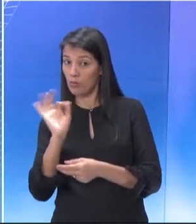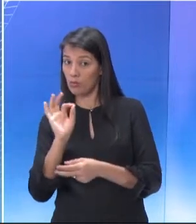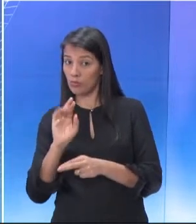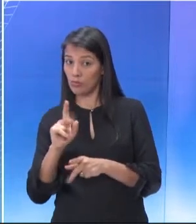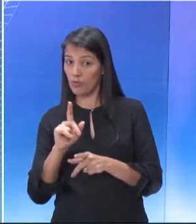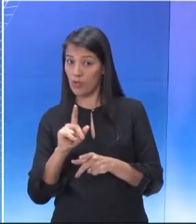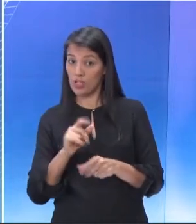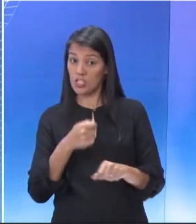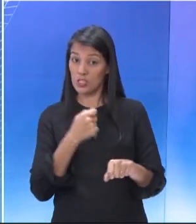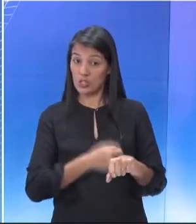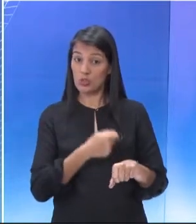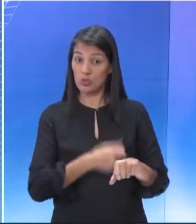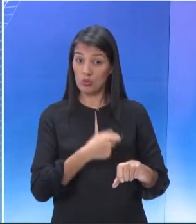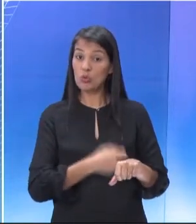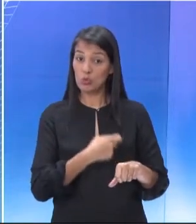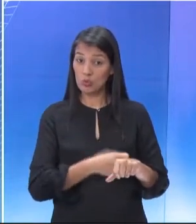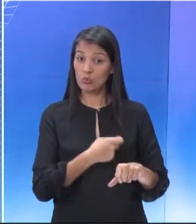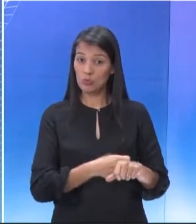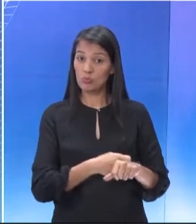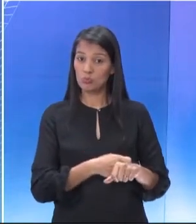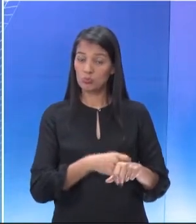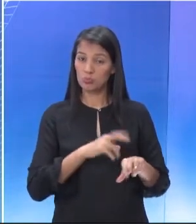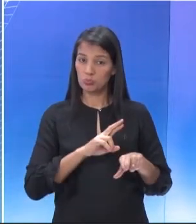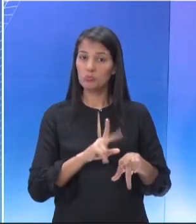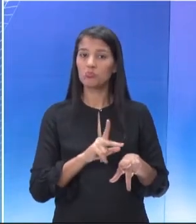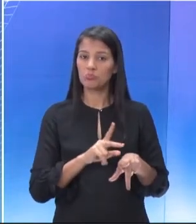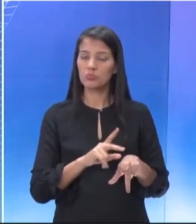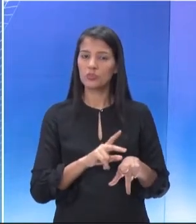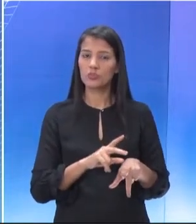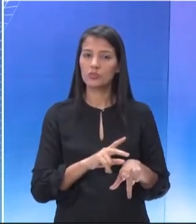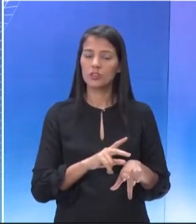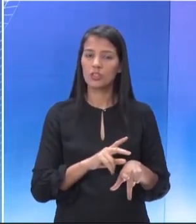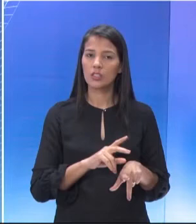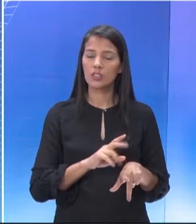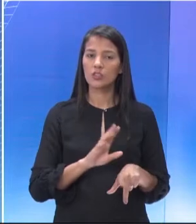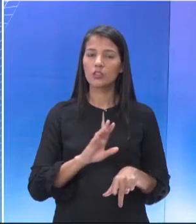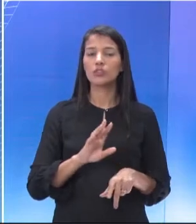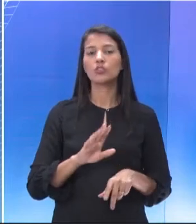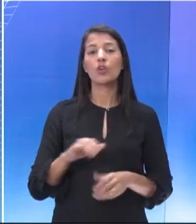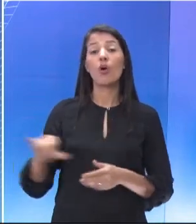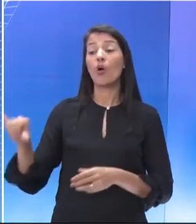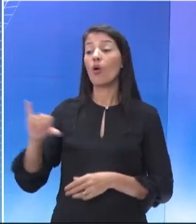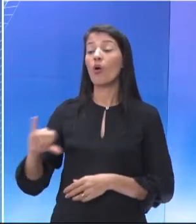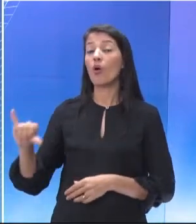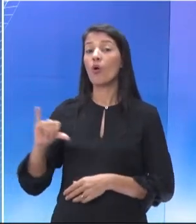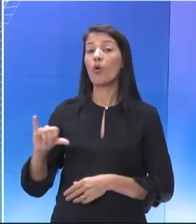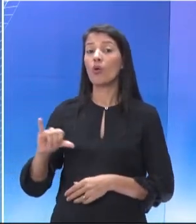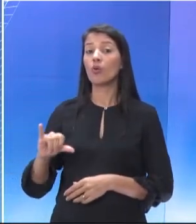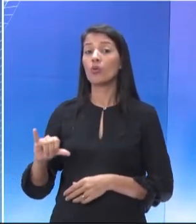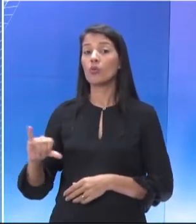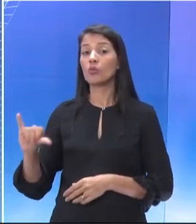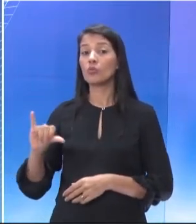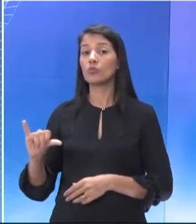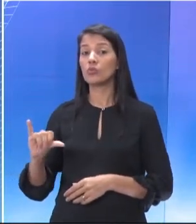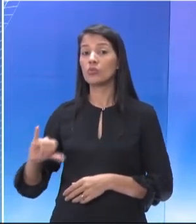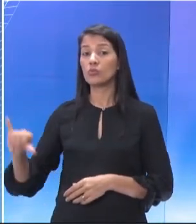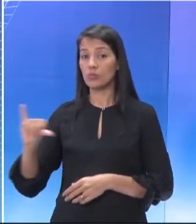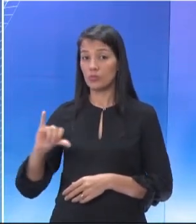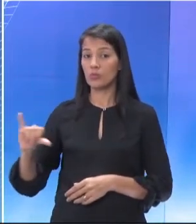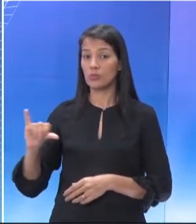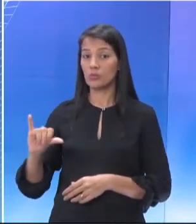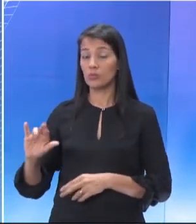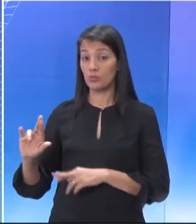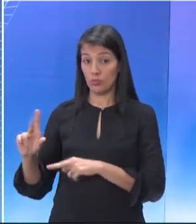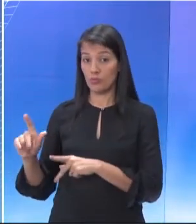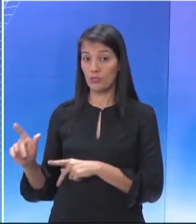quando você tem insaturação, vai ser líquida. Quando você tem saturação, somente ligações